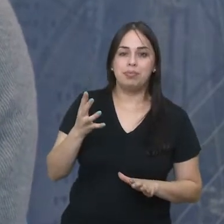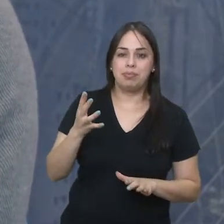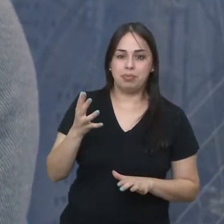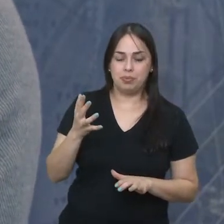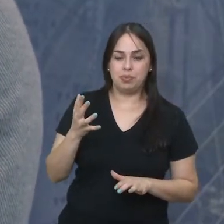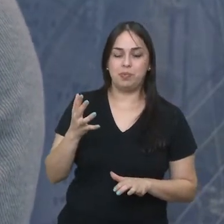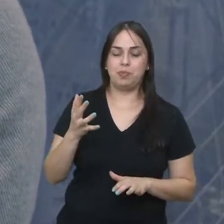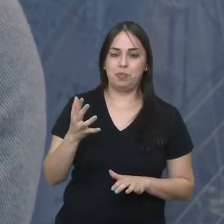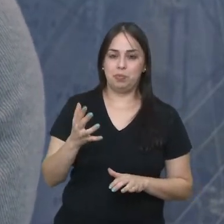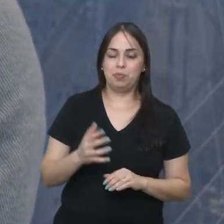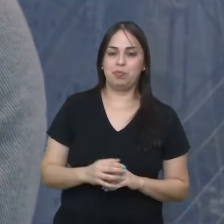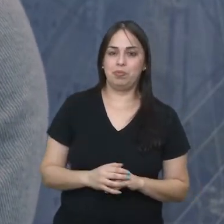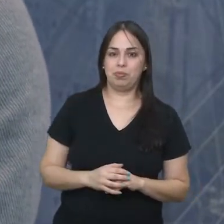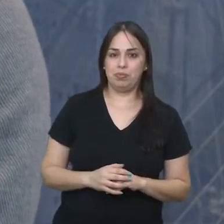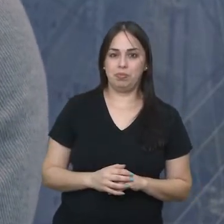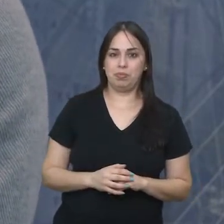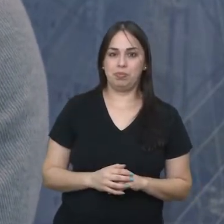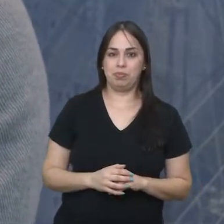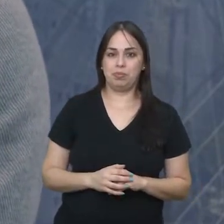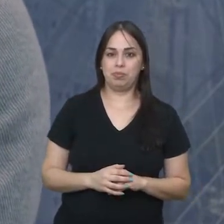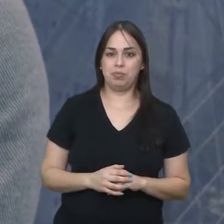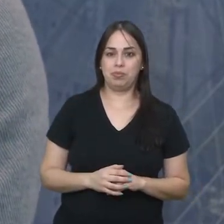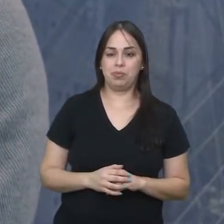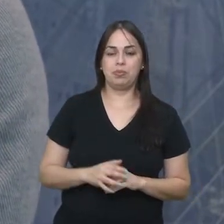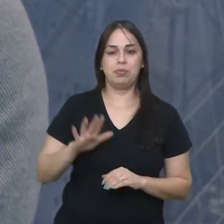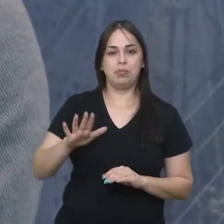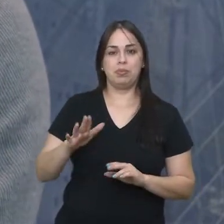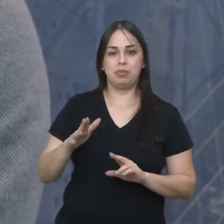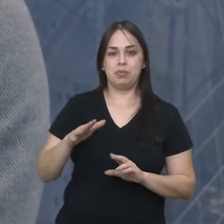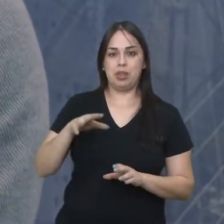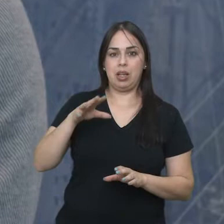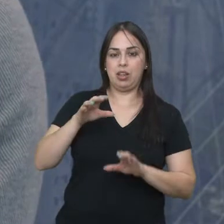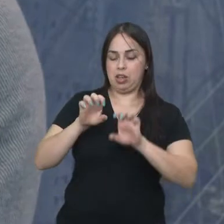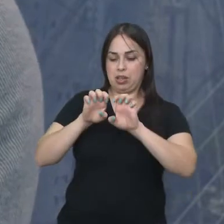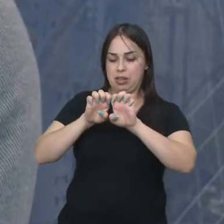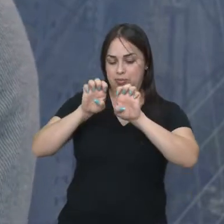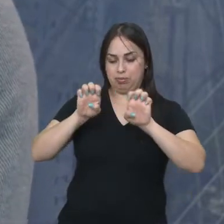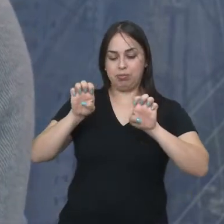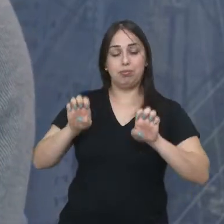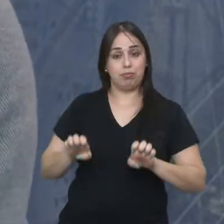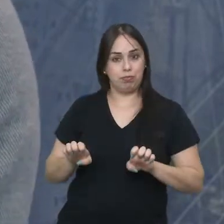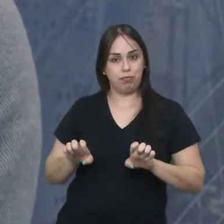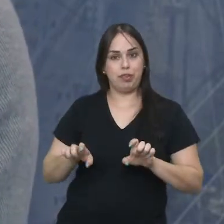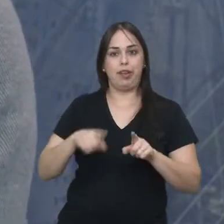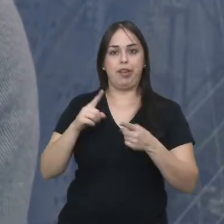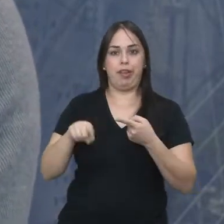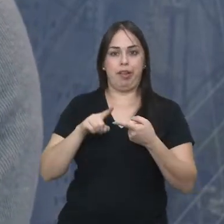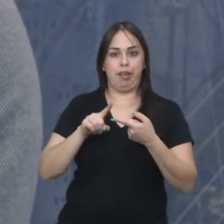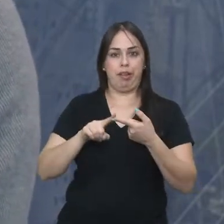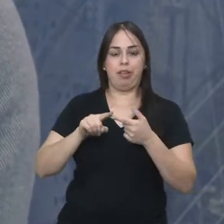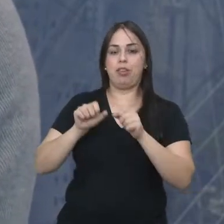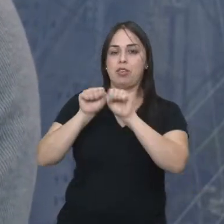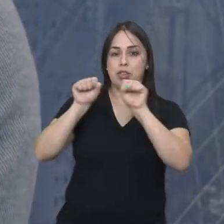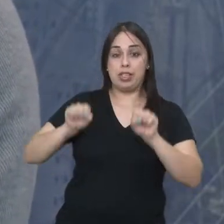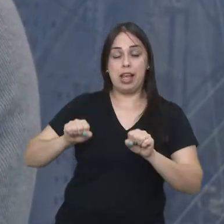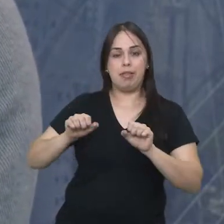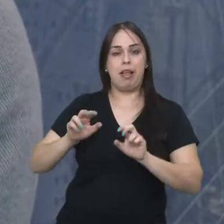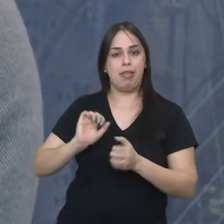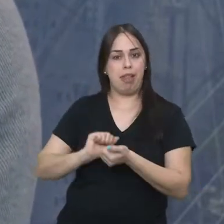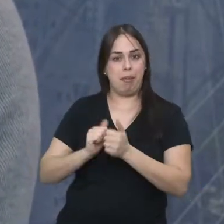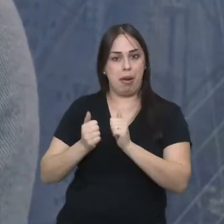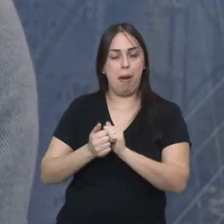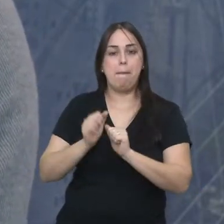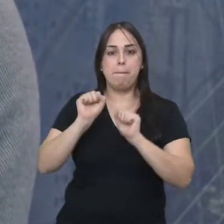acontece é que a nossa rede ela está totalmente adaptada